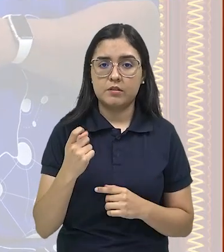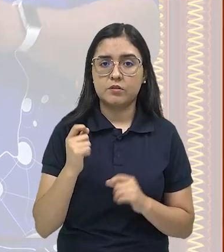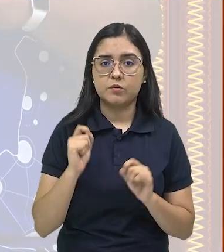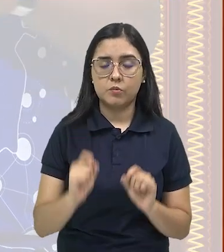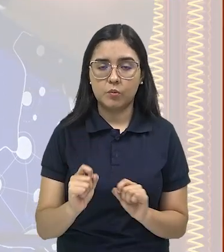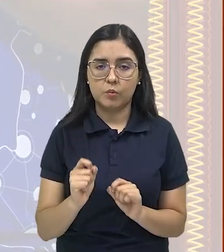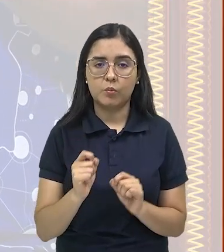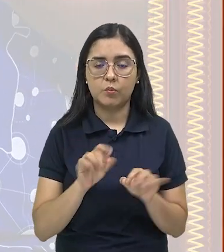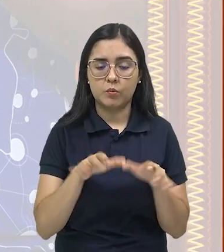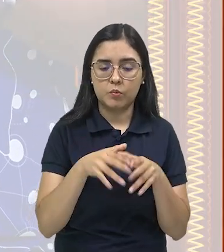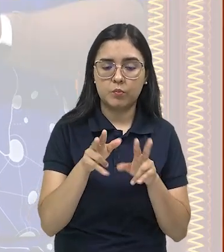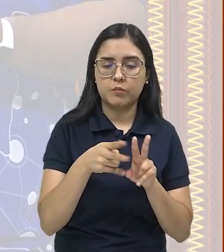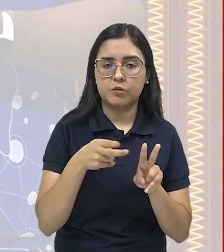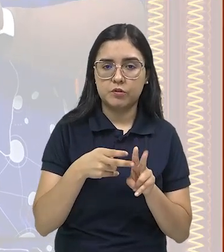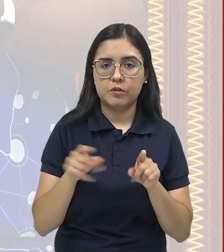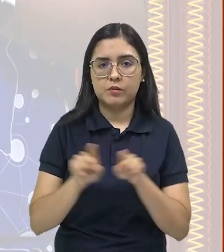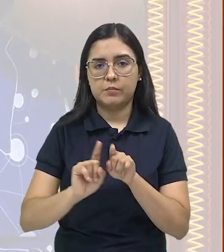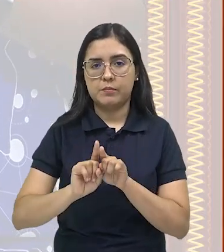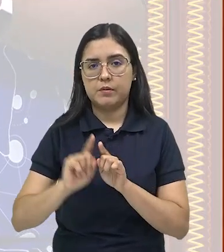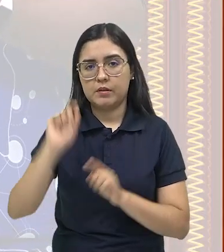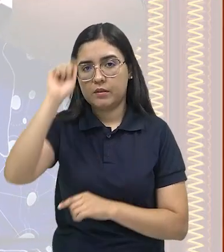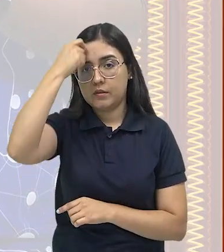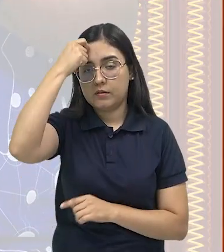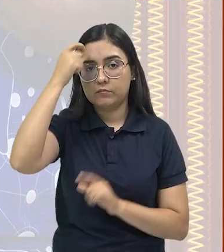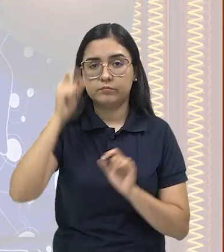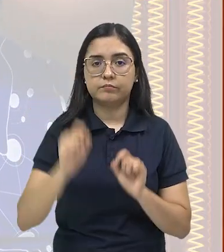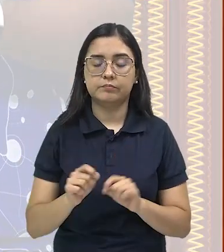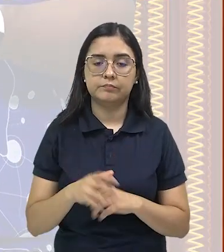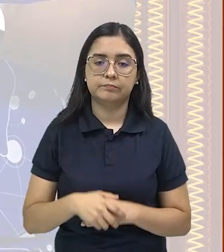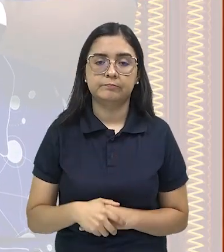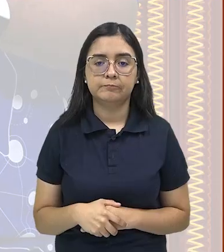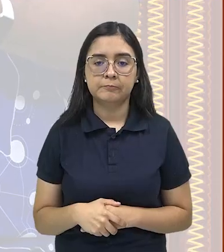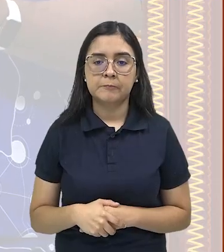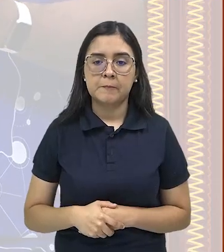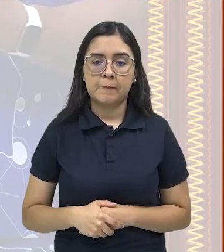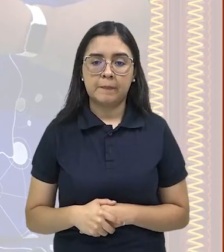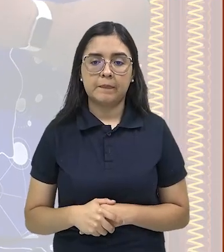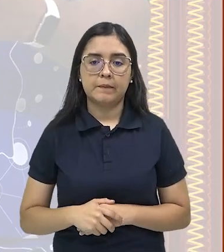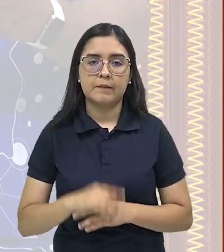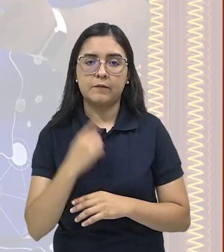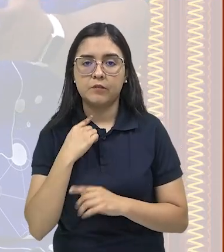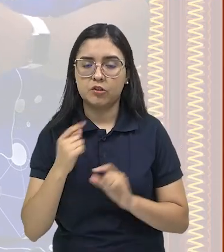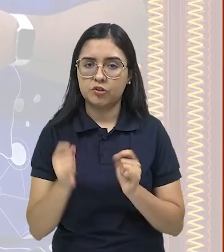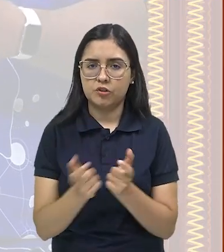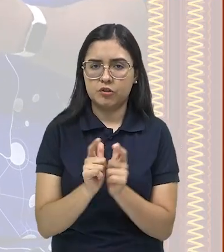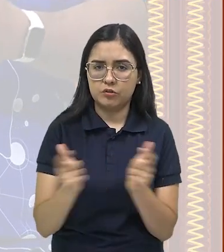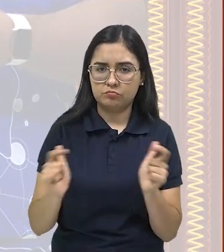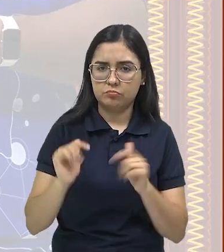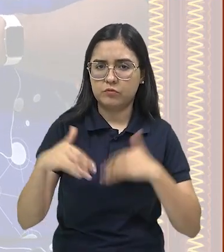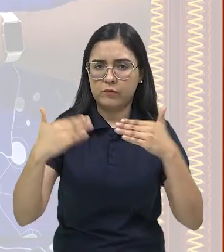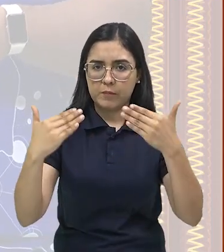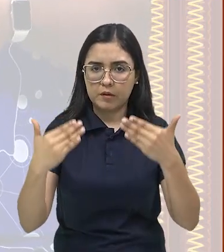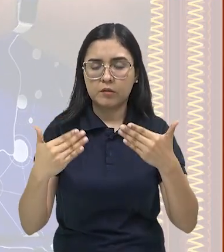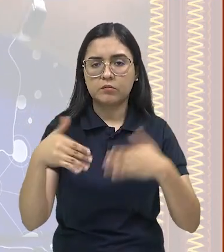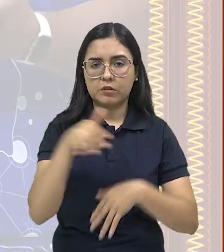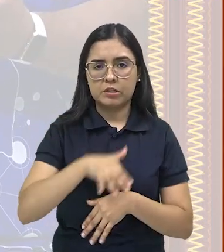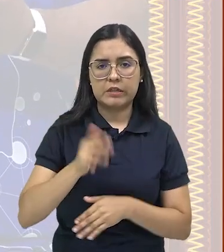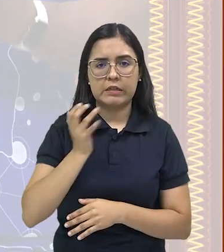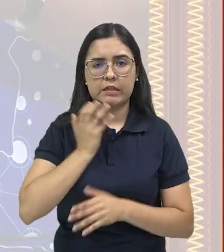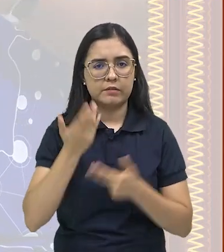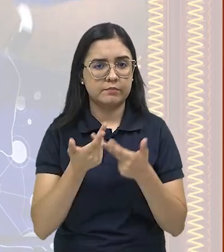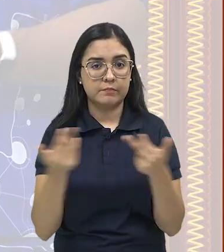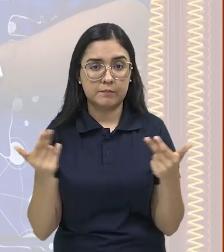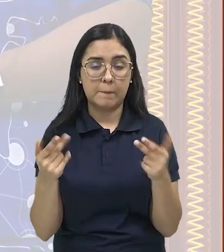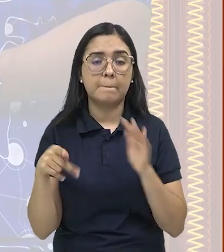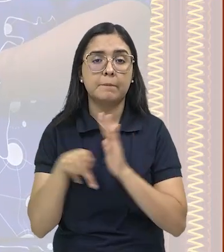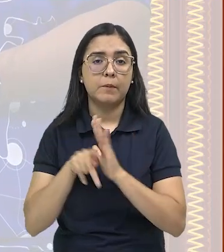negros. Então, ela vem para favorecer justamente esses desejos de crescimento territorial, de desenvolvimento, de